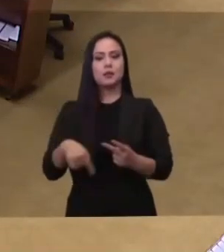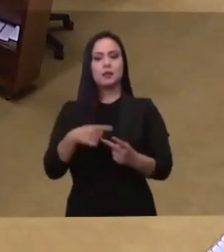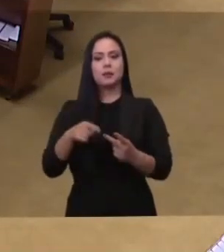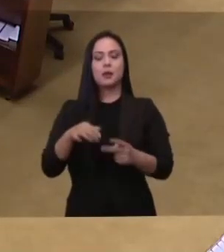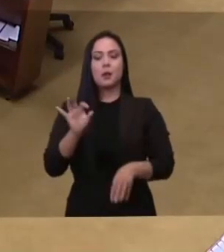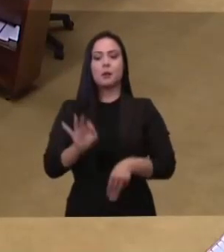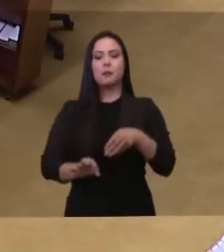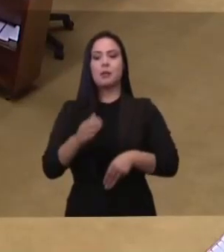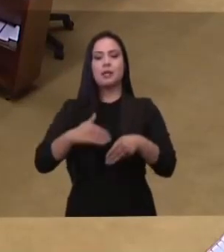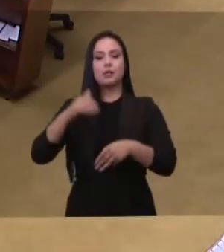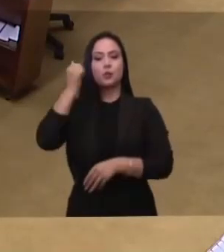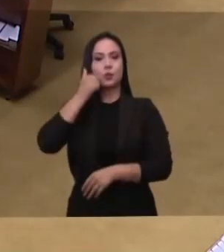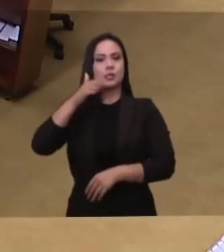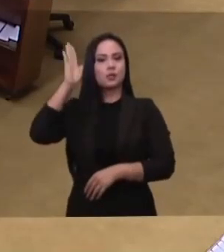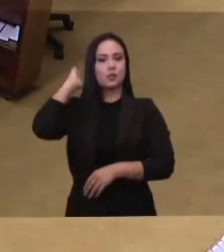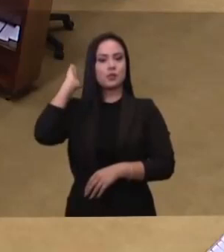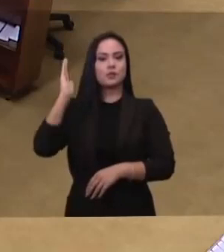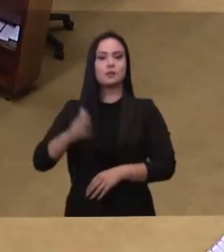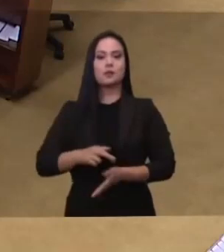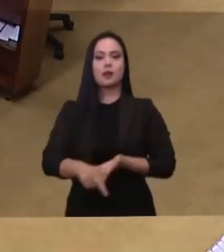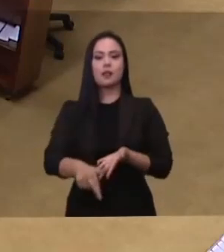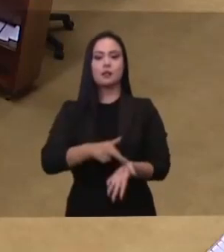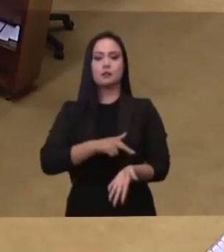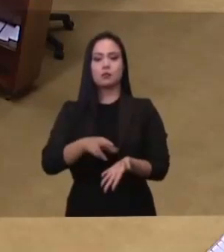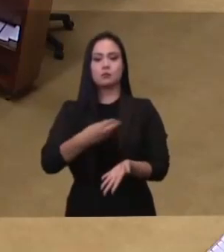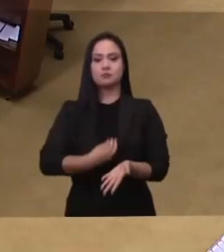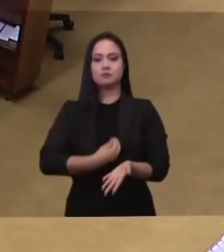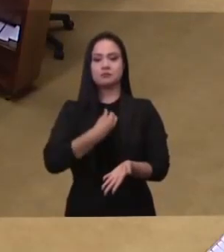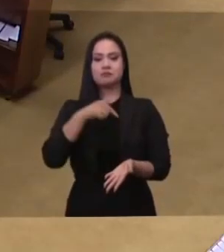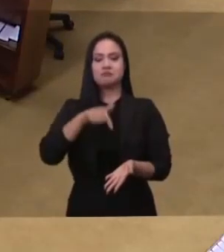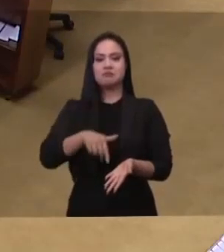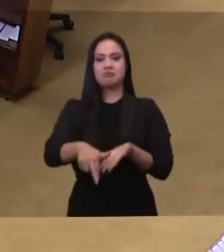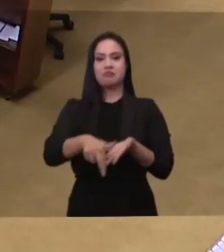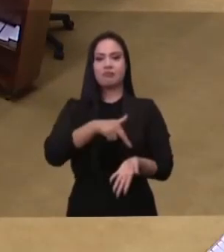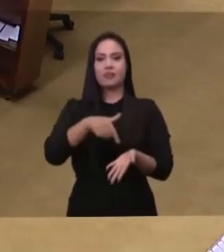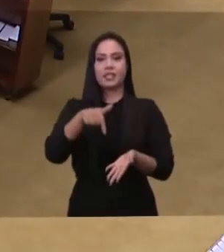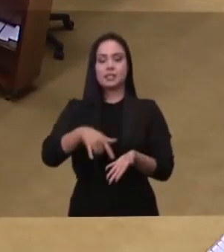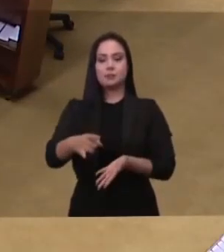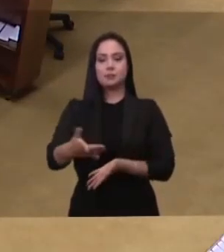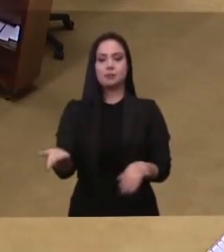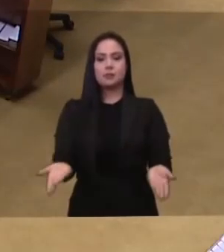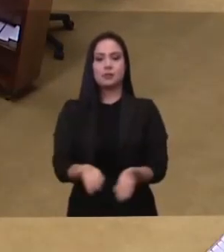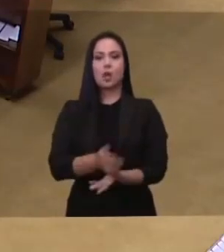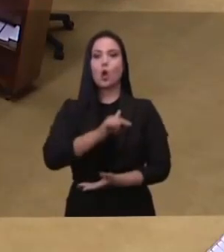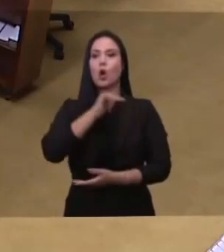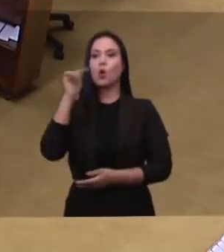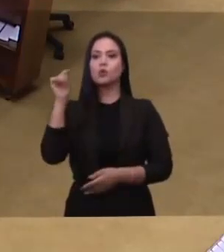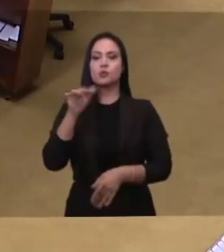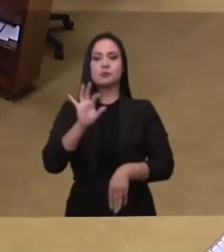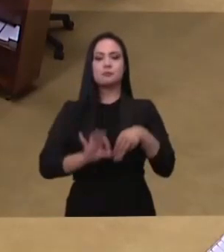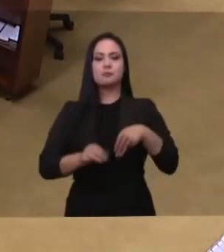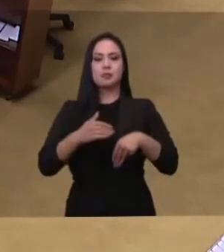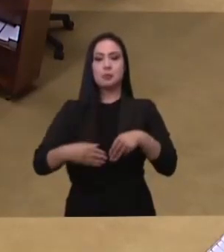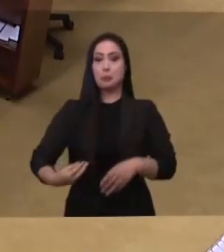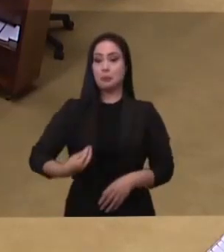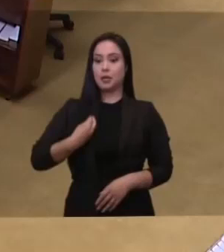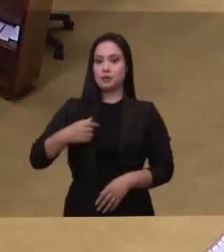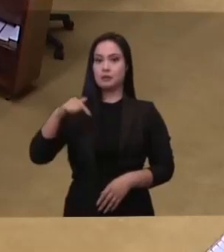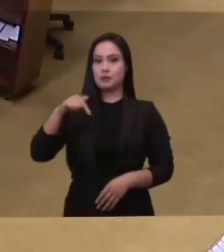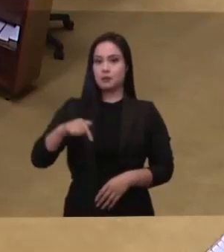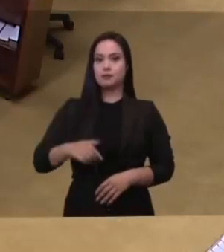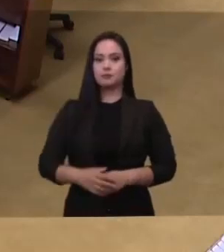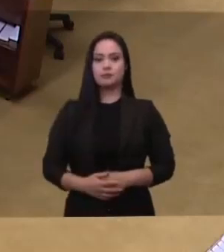senhor ministro Luiz Fux, relator do presente feito, todos os demais ministros aqui